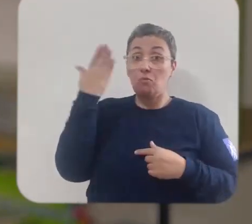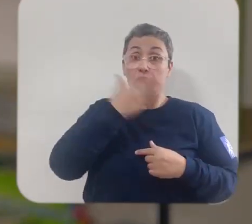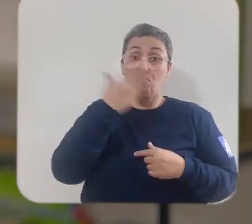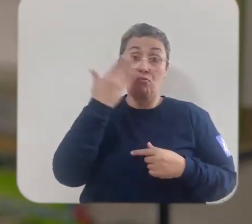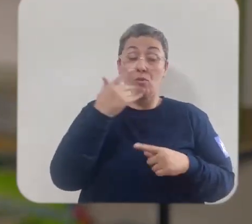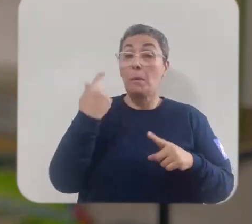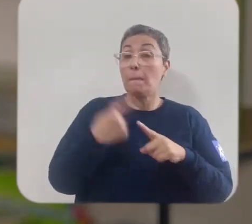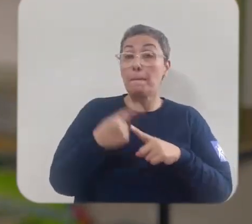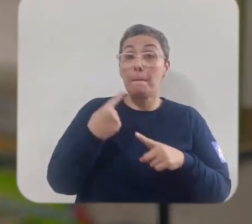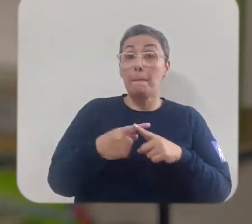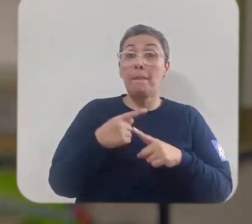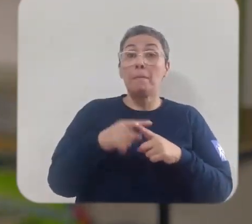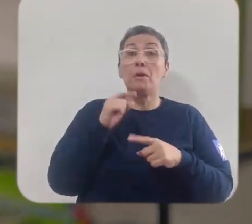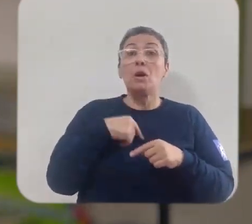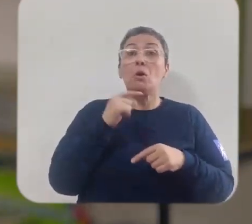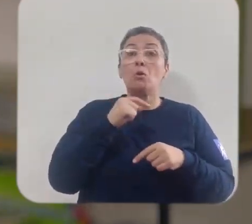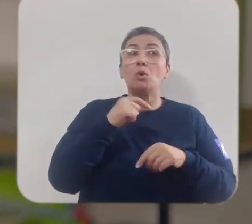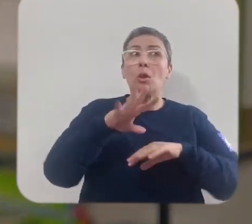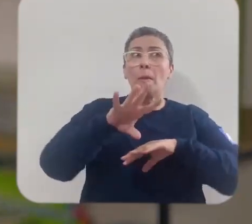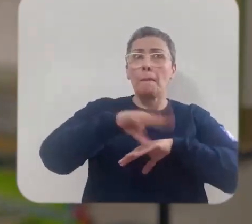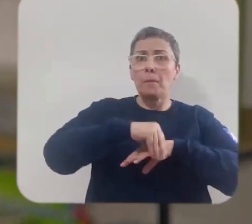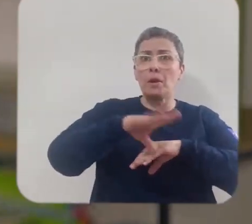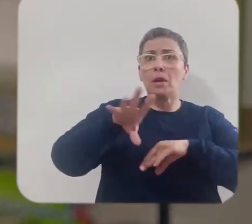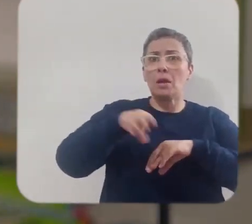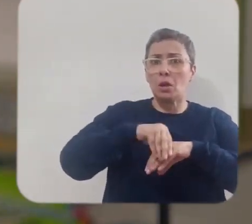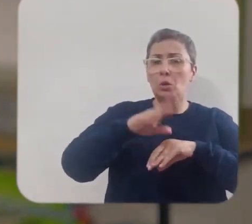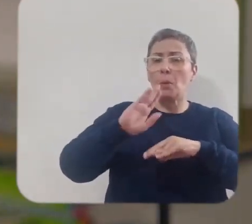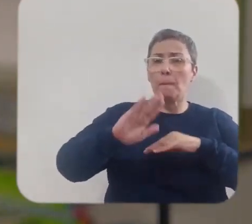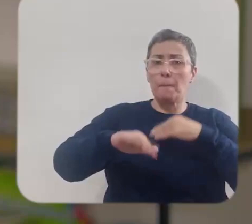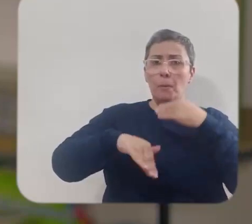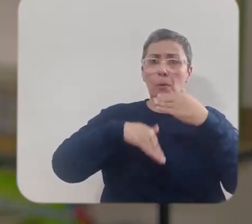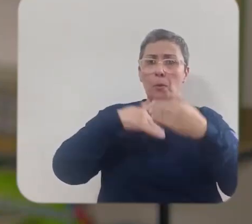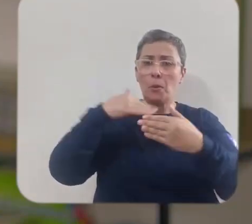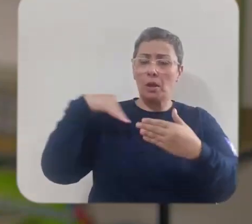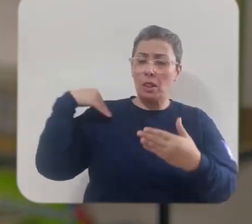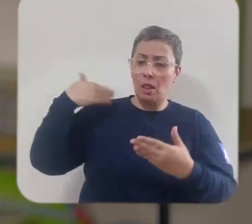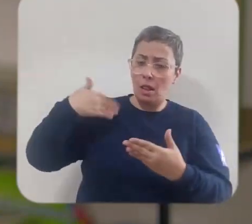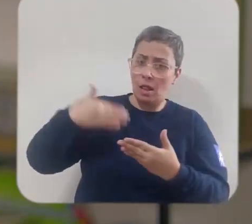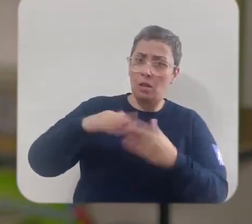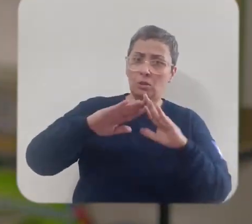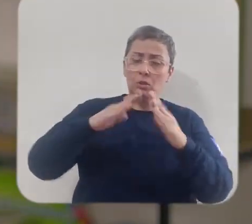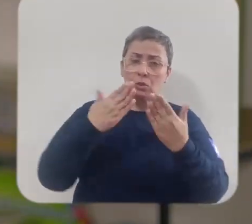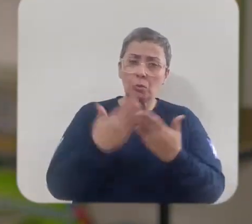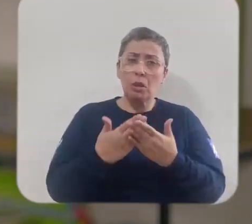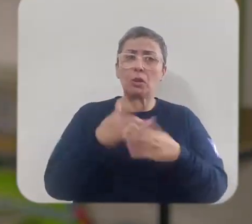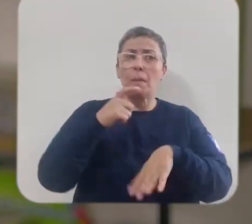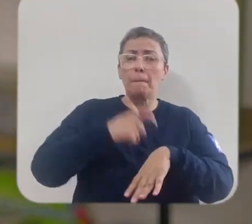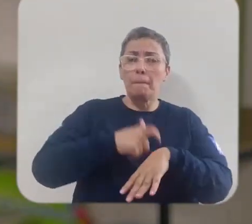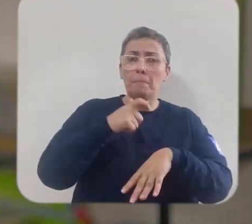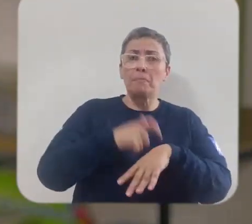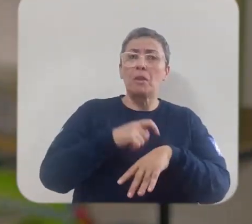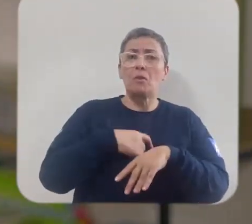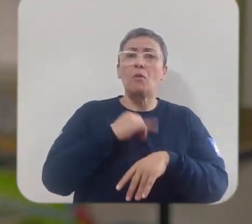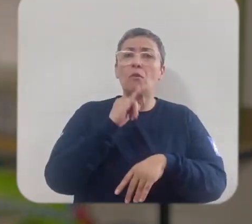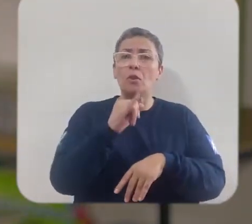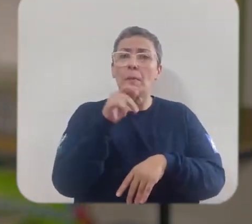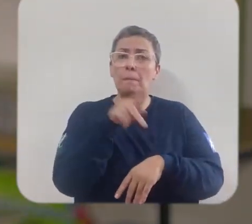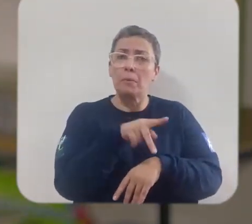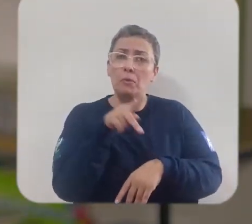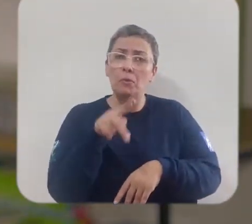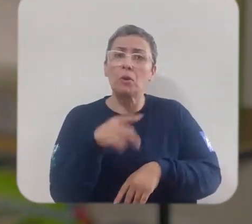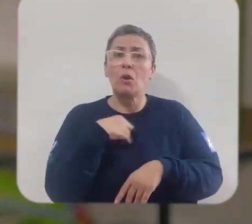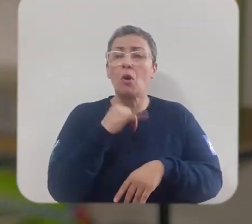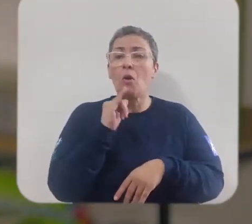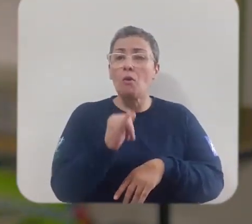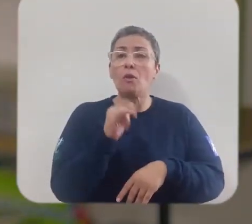a agenda. Por quê? No seu repertório, na construção, no seu percurso na escola, em algum momento você,